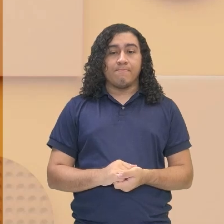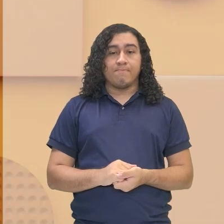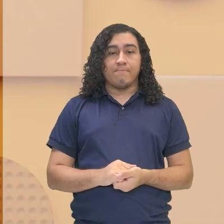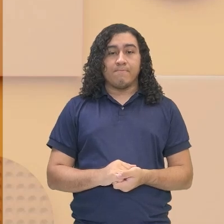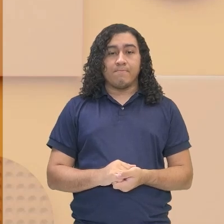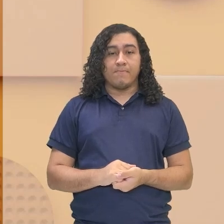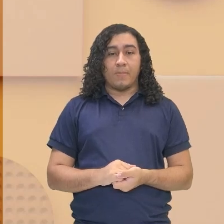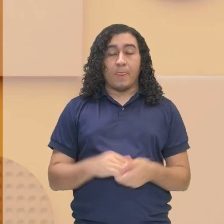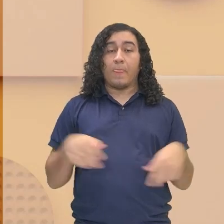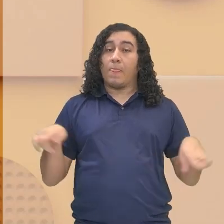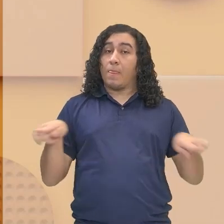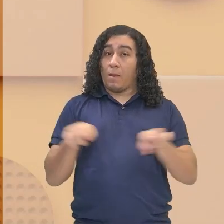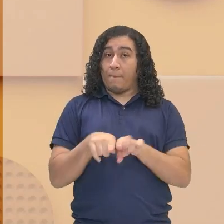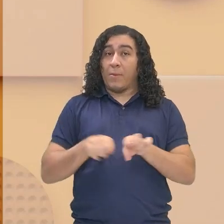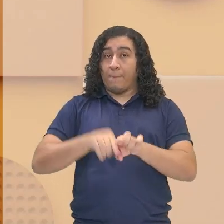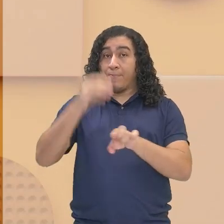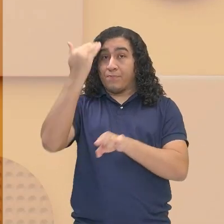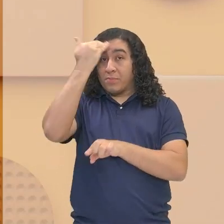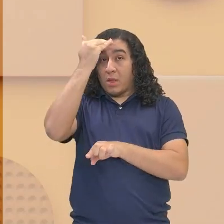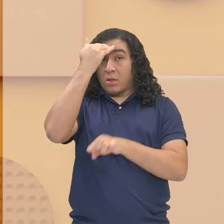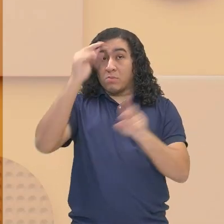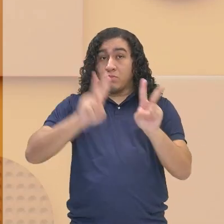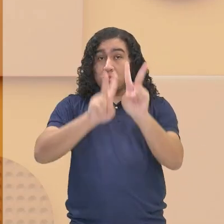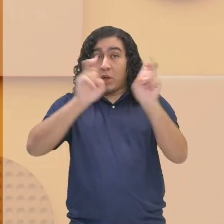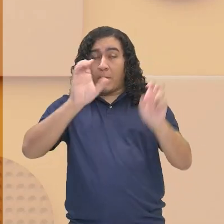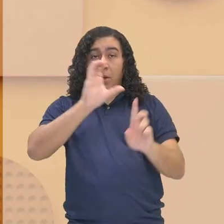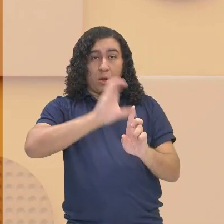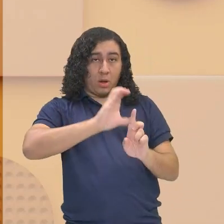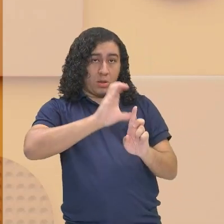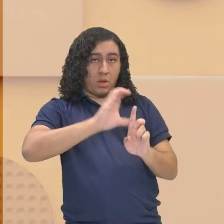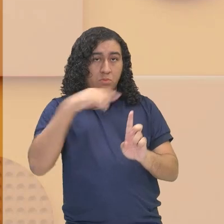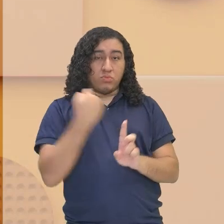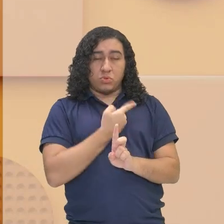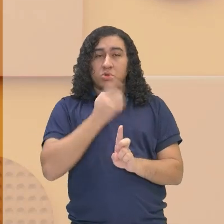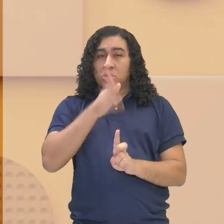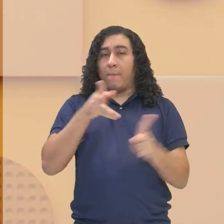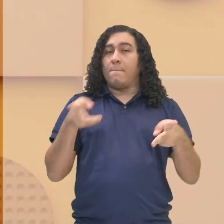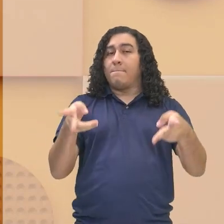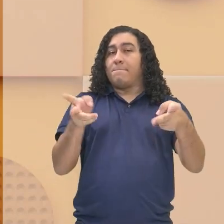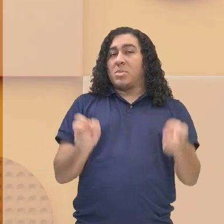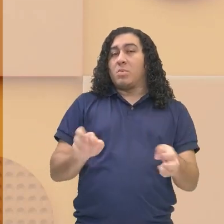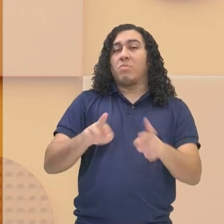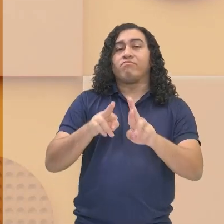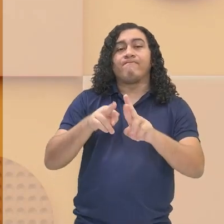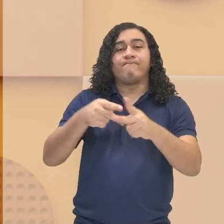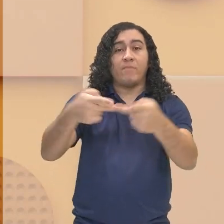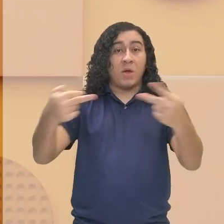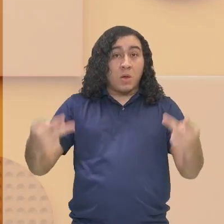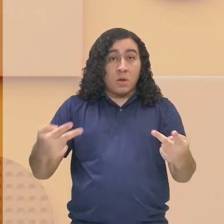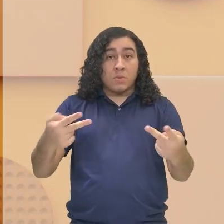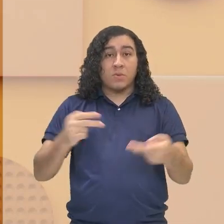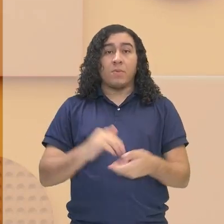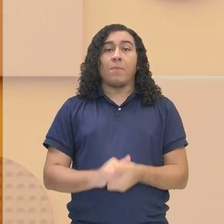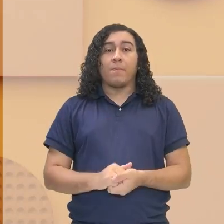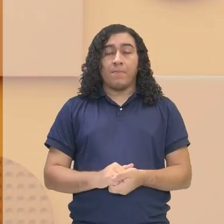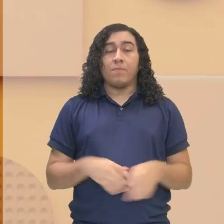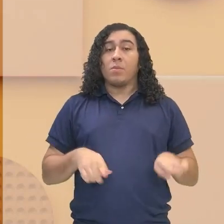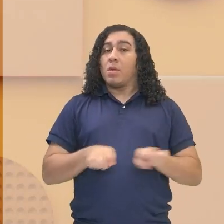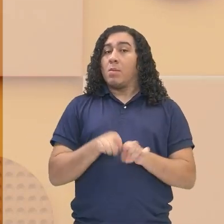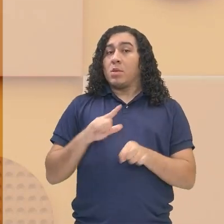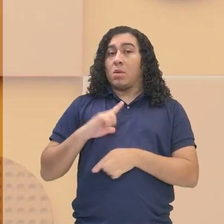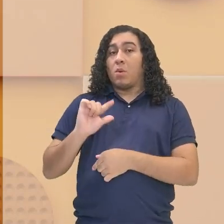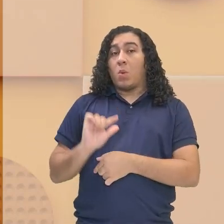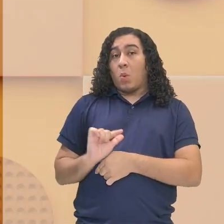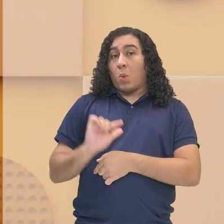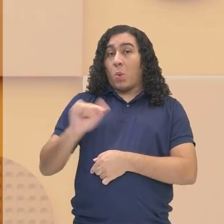questão dos calendários que já vimos, né, que são diversos, nós temos também outras